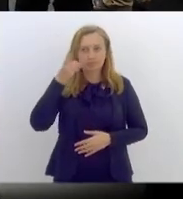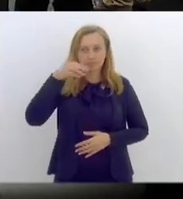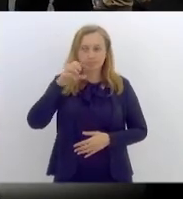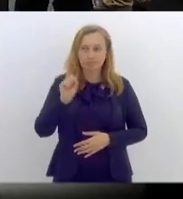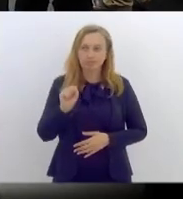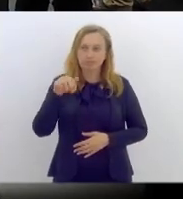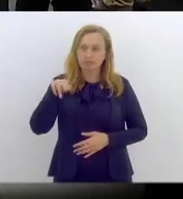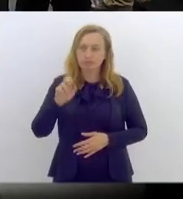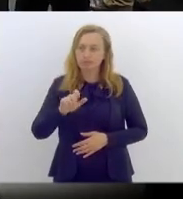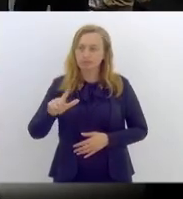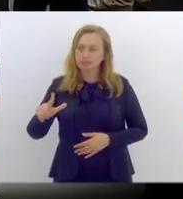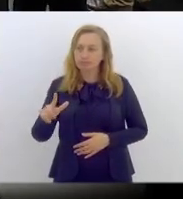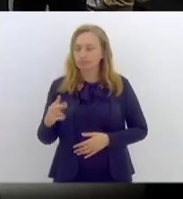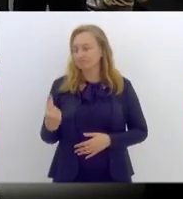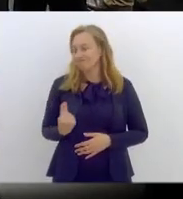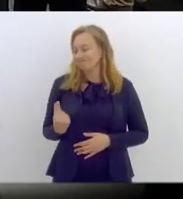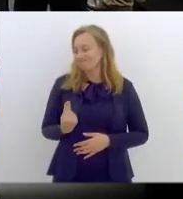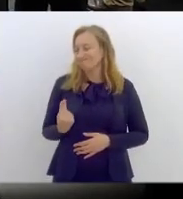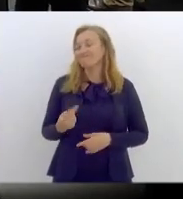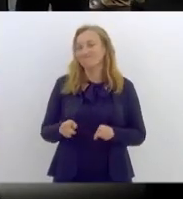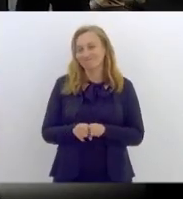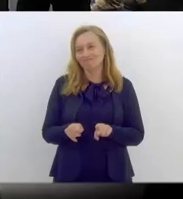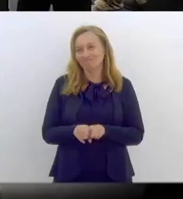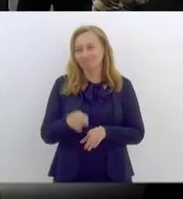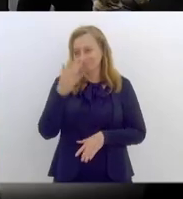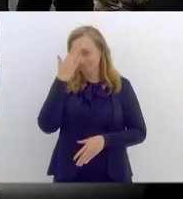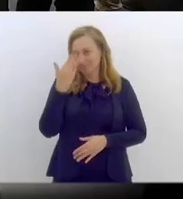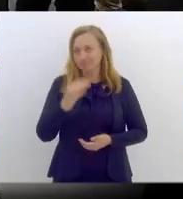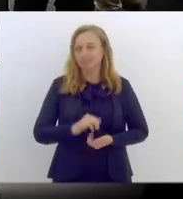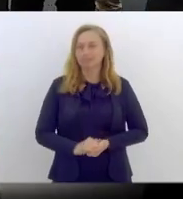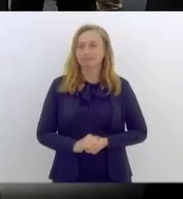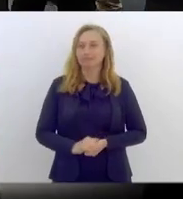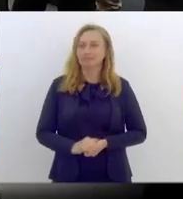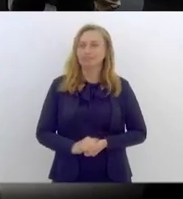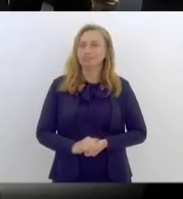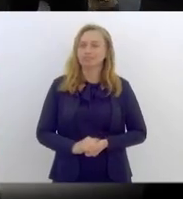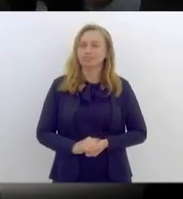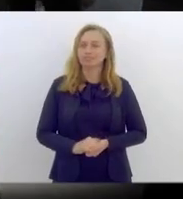Malafaia que me permita ser com com ele muito obrigada